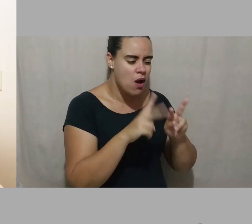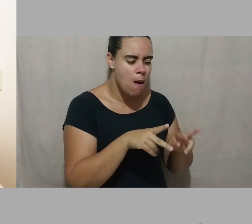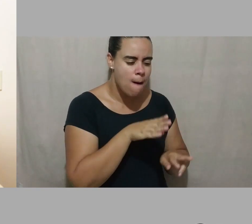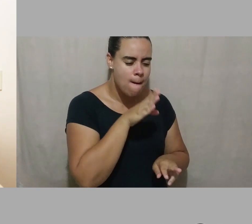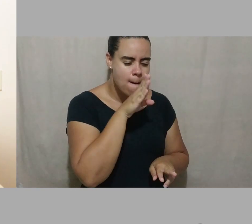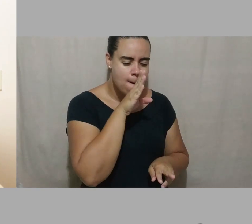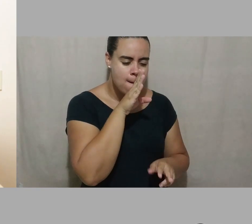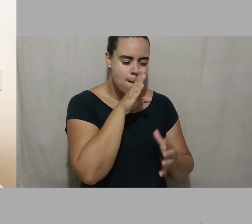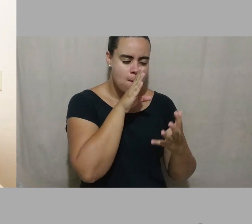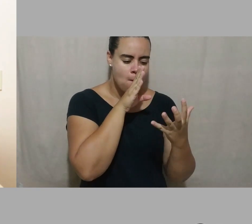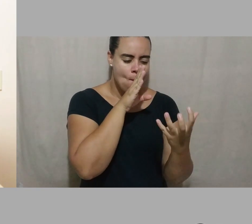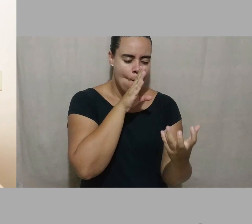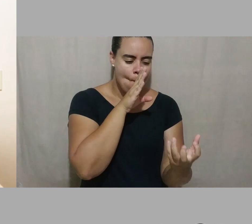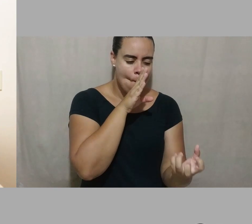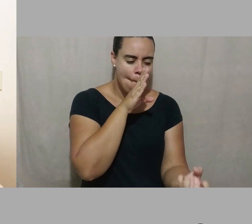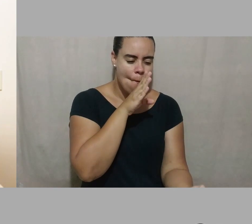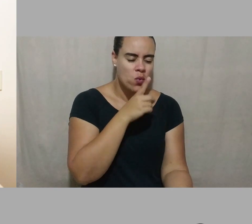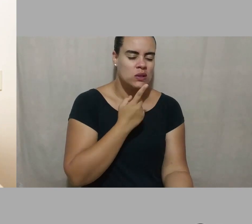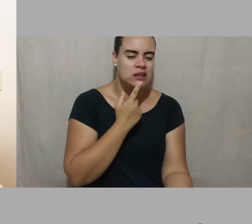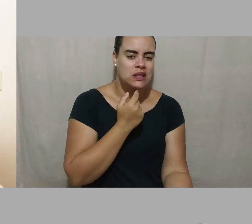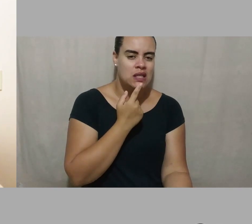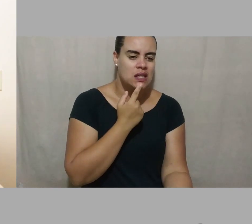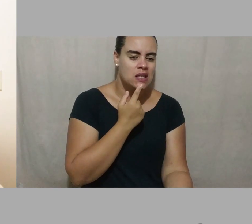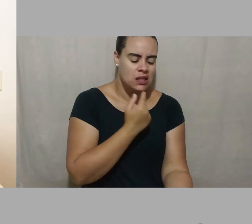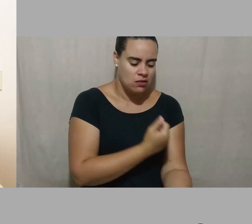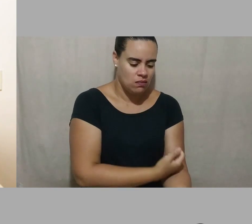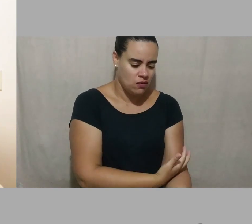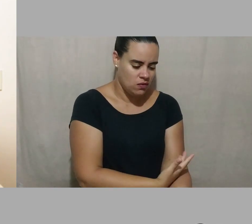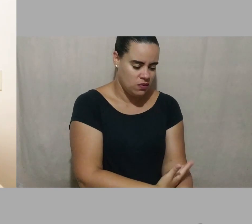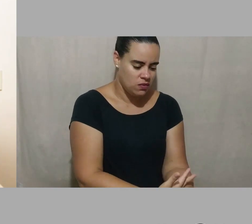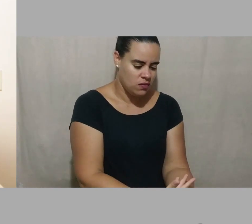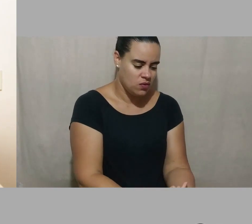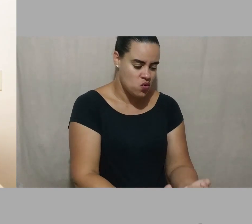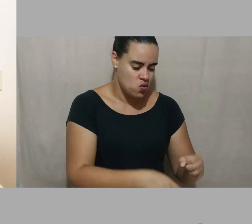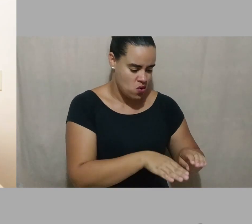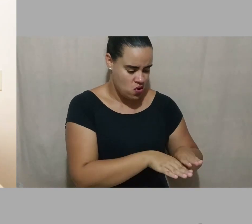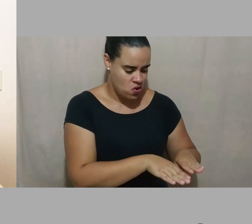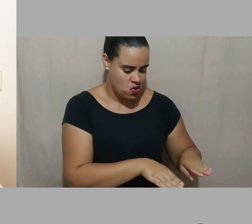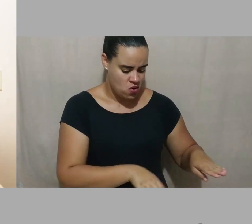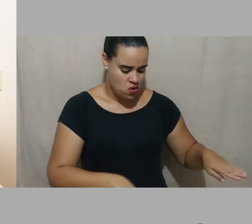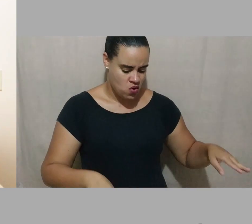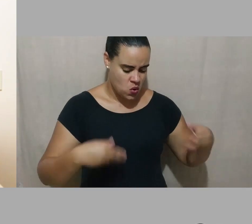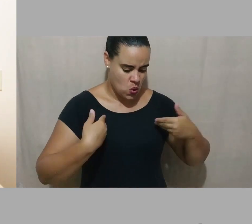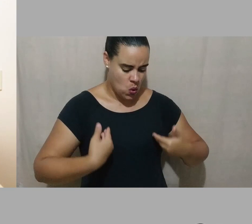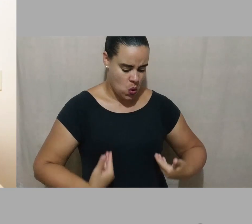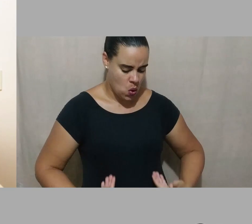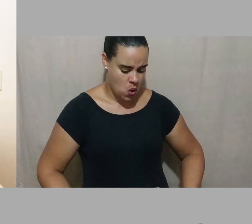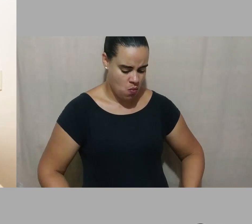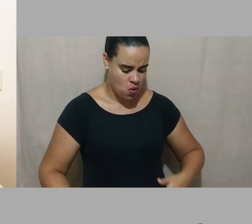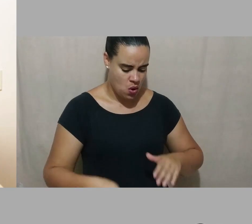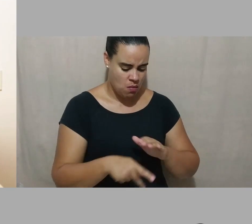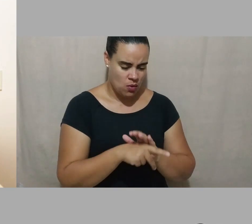que recebia o sangue e com o sangue se saciava. O corpo estendido naquele chão não